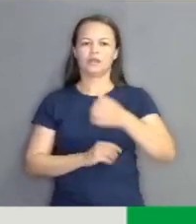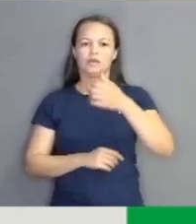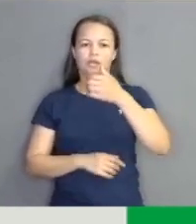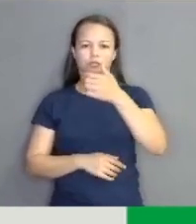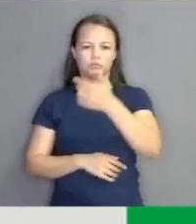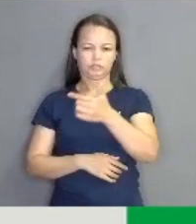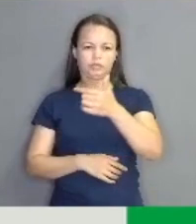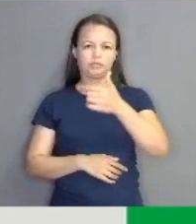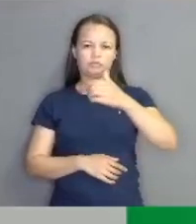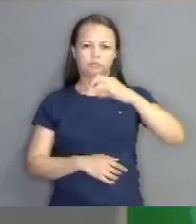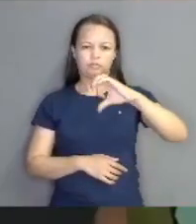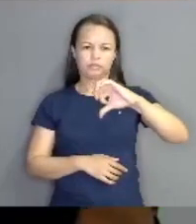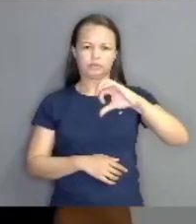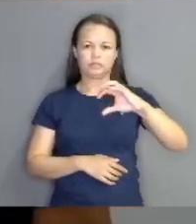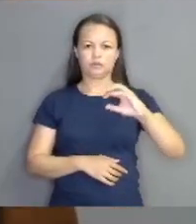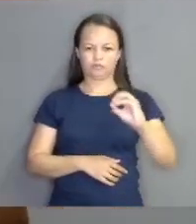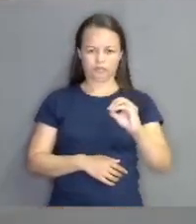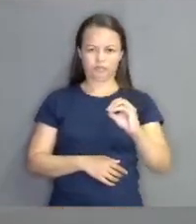290, ok?